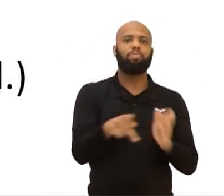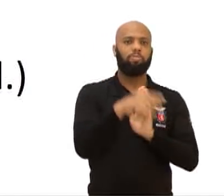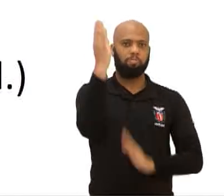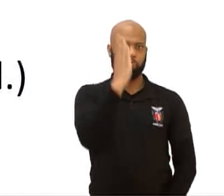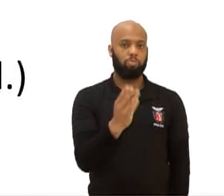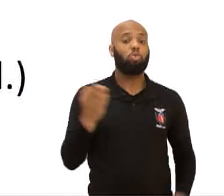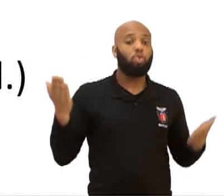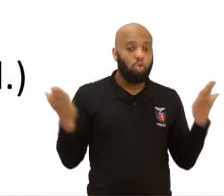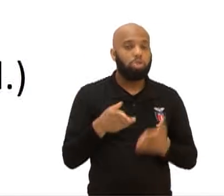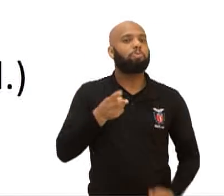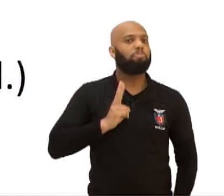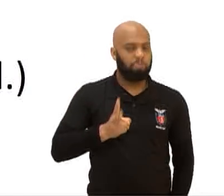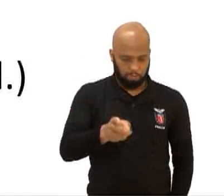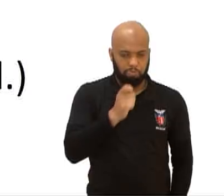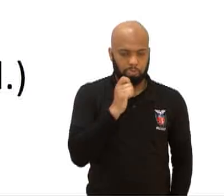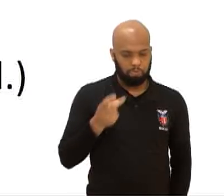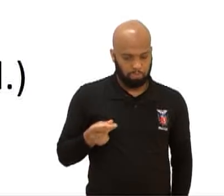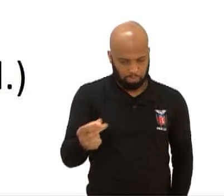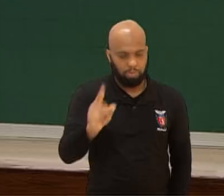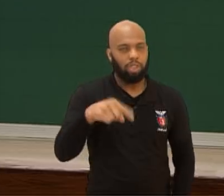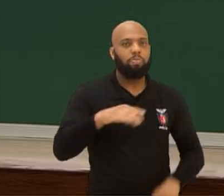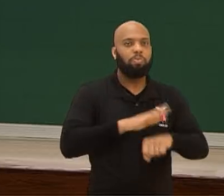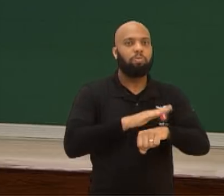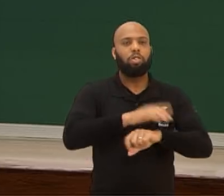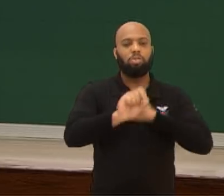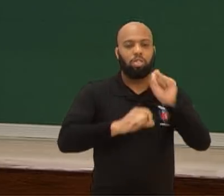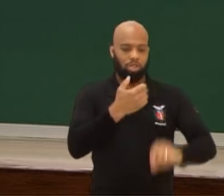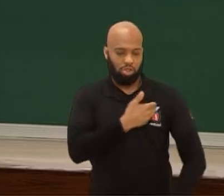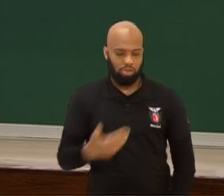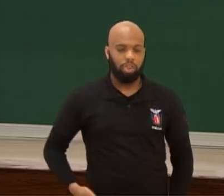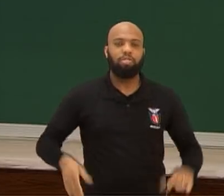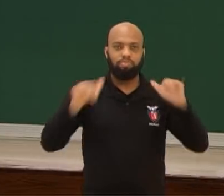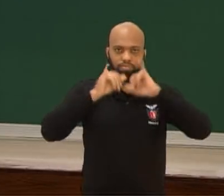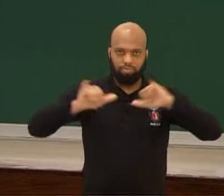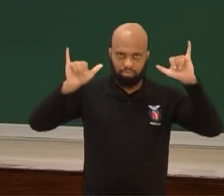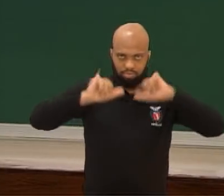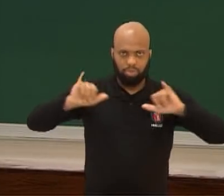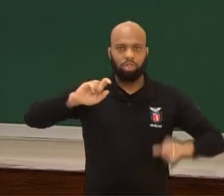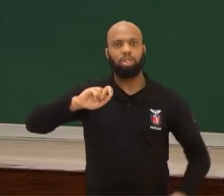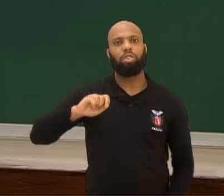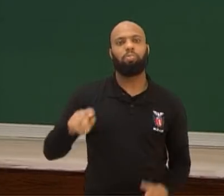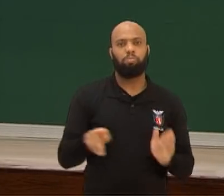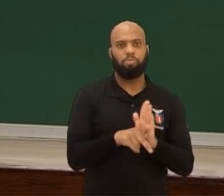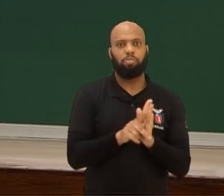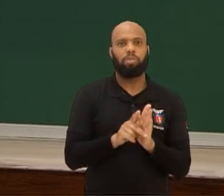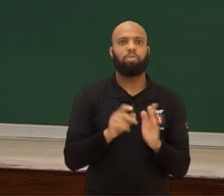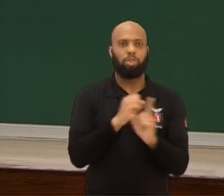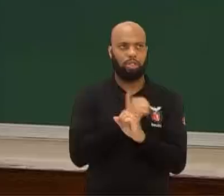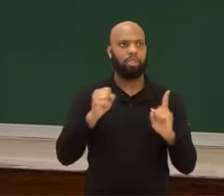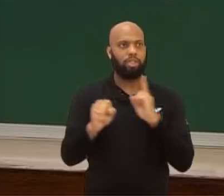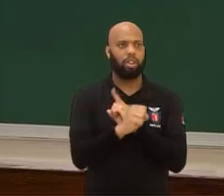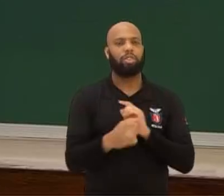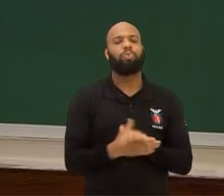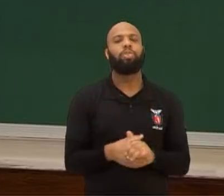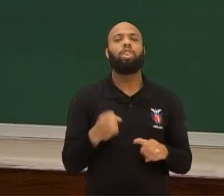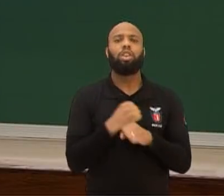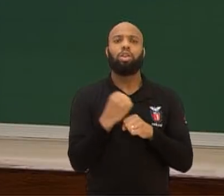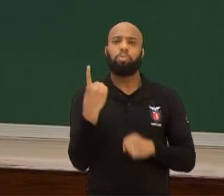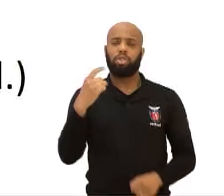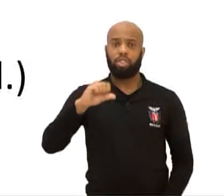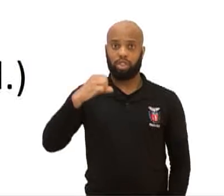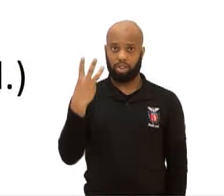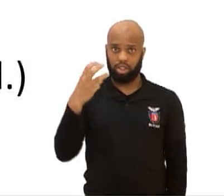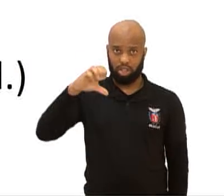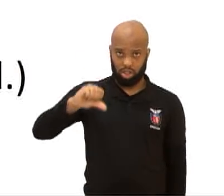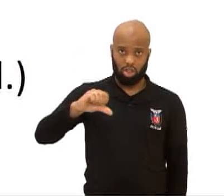que continua existindo ainda hoje como o momento em que o governo comunica informações à sociedade. Em